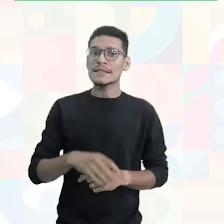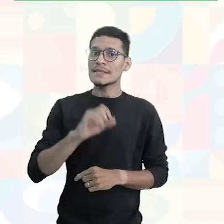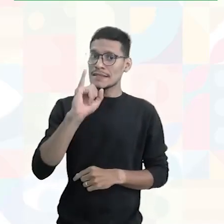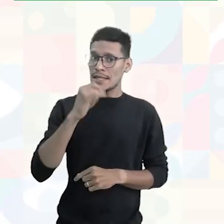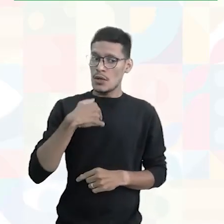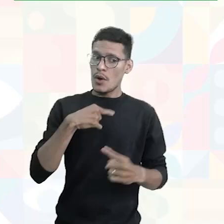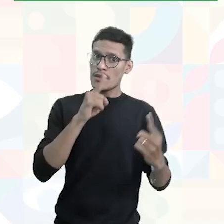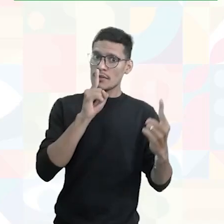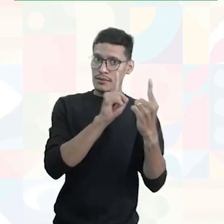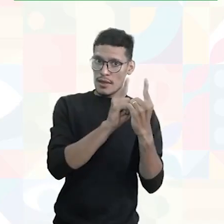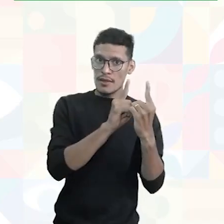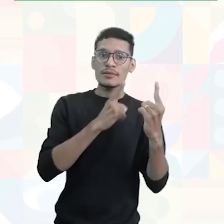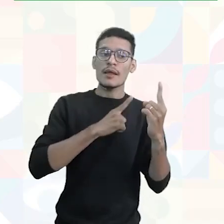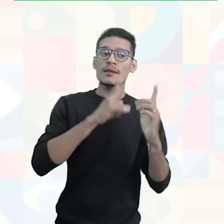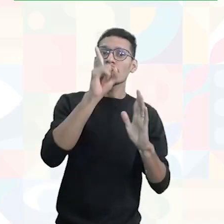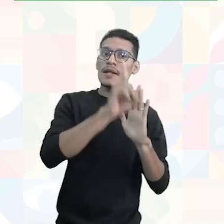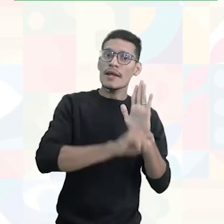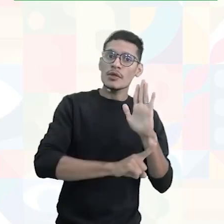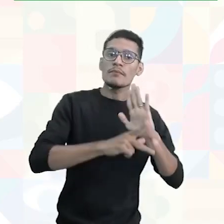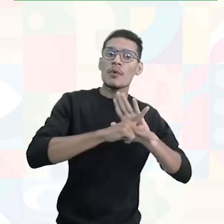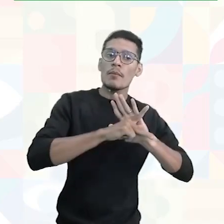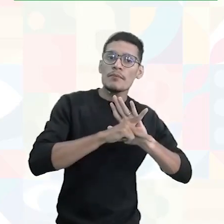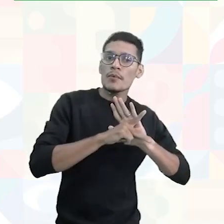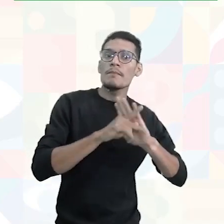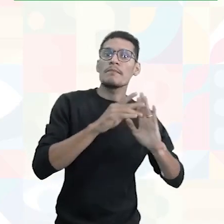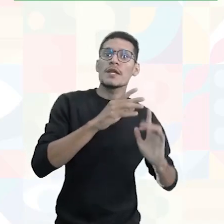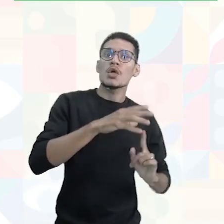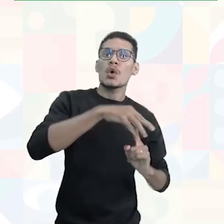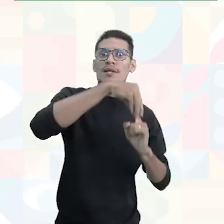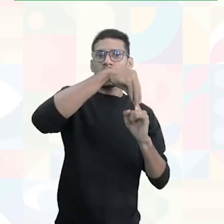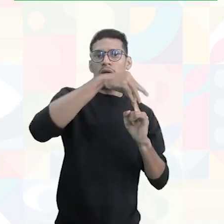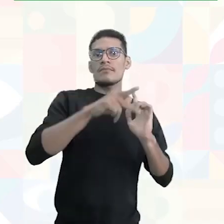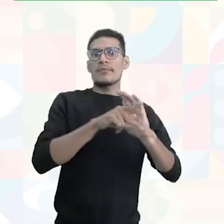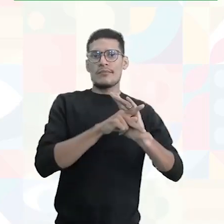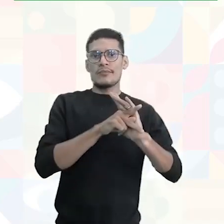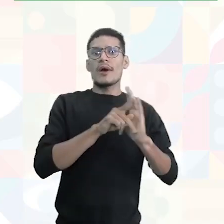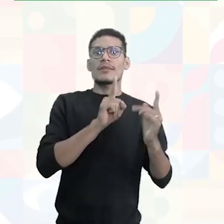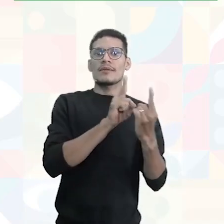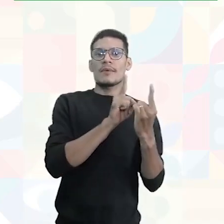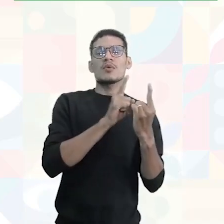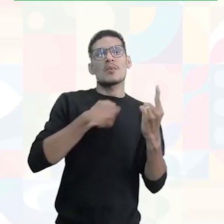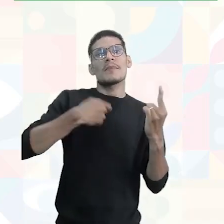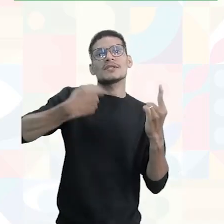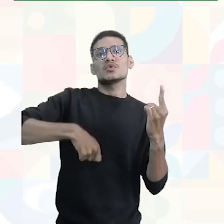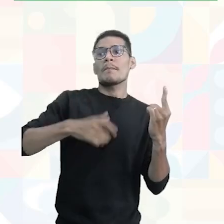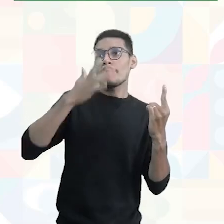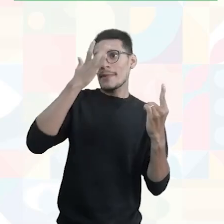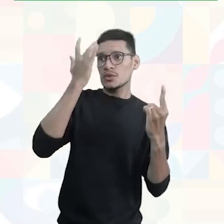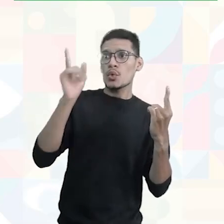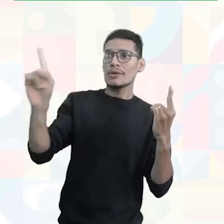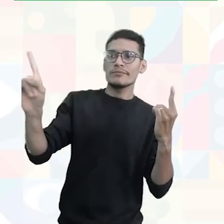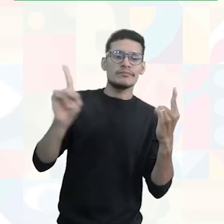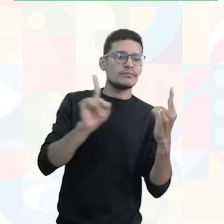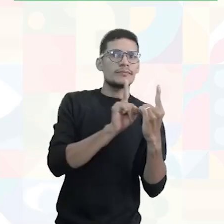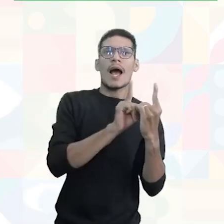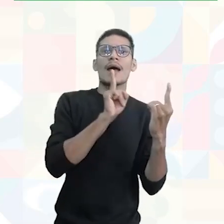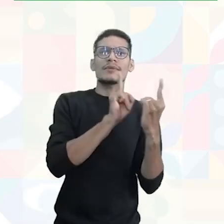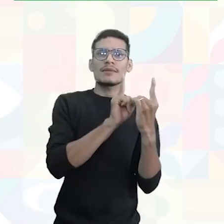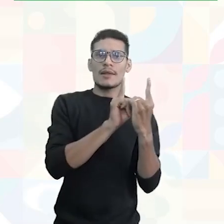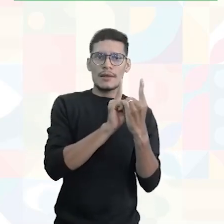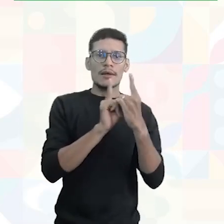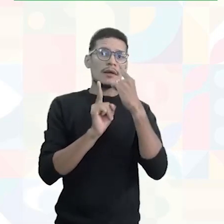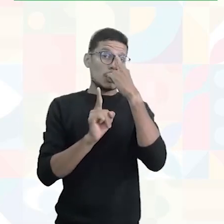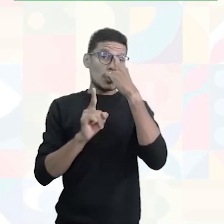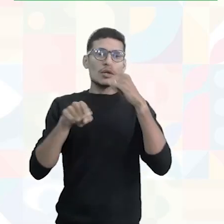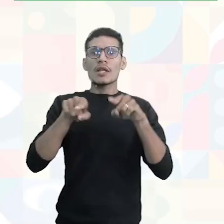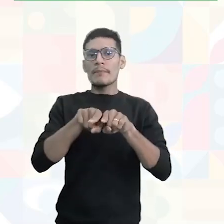atender alguém que tem um direito prioritário a esse atendimento, eu vou ter que ter pessoas para atendê-los e eu vou ter também que